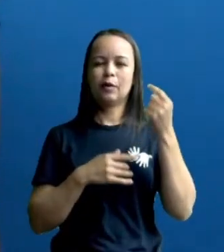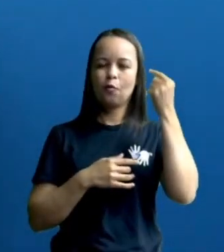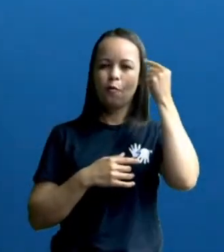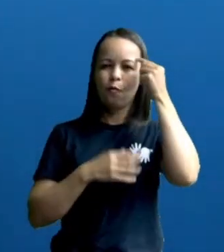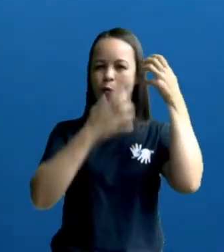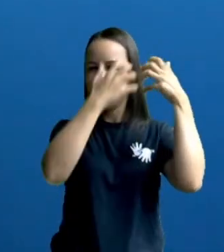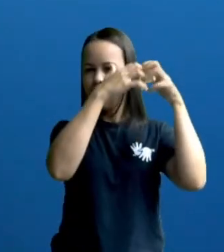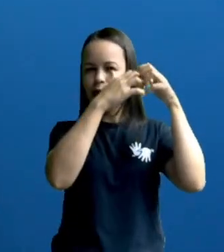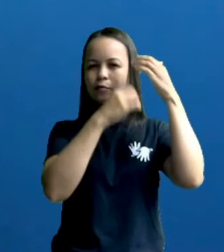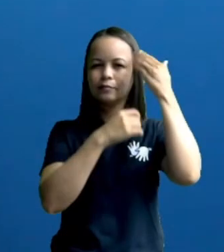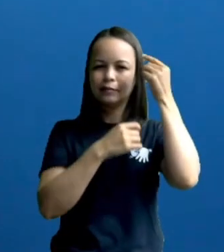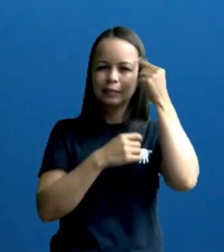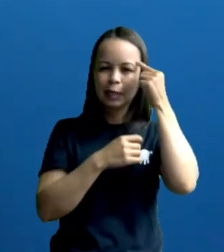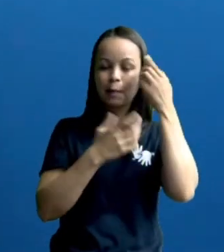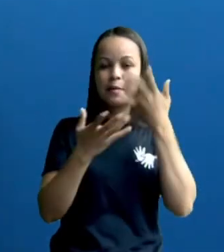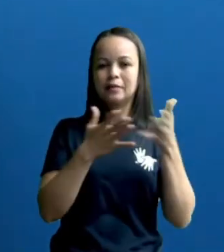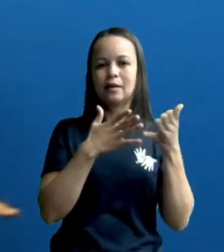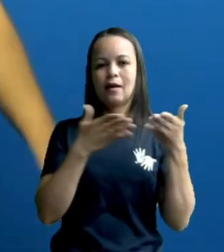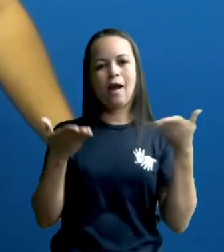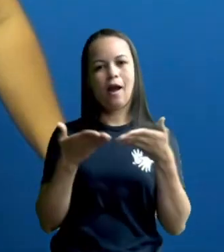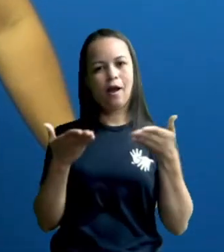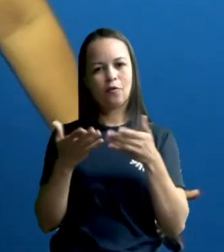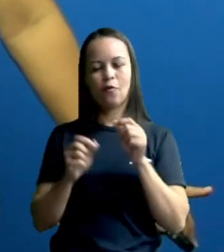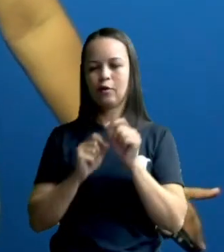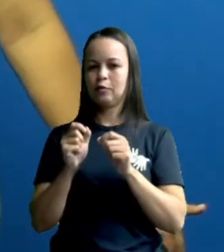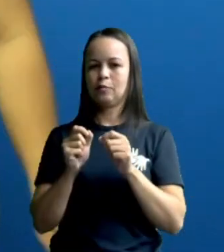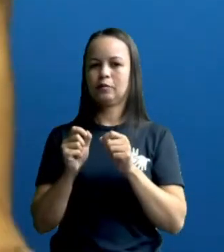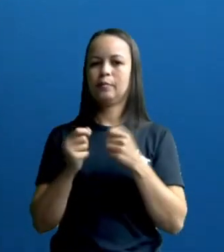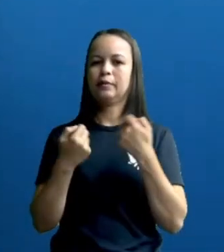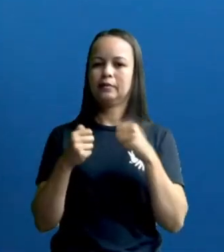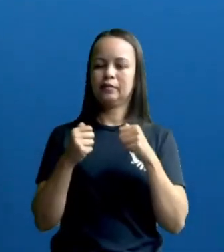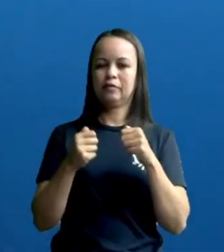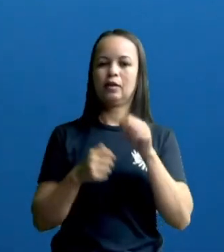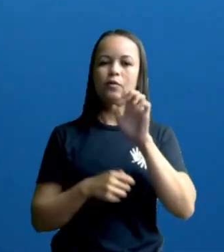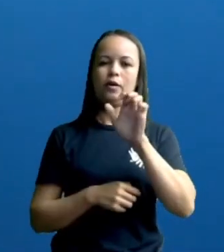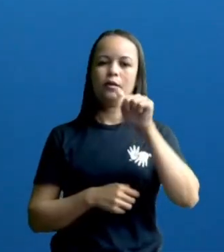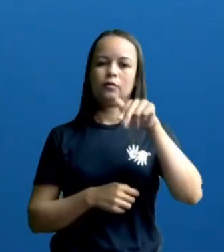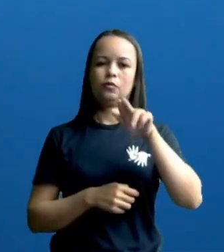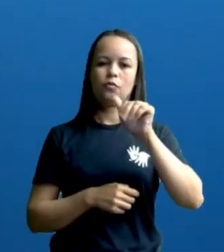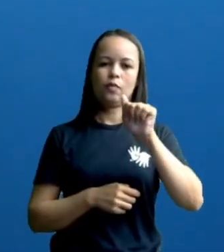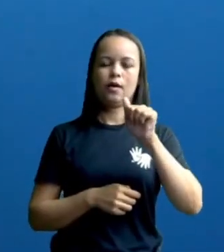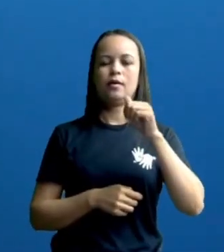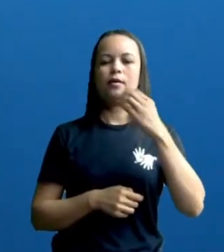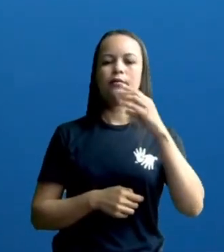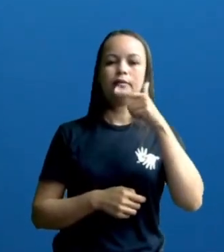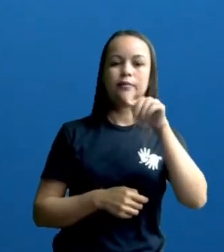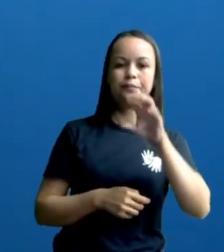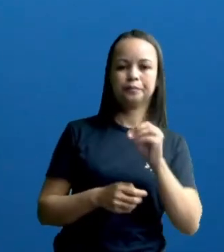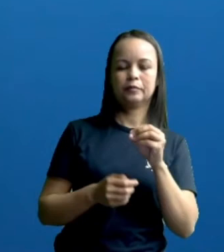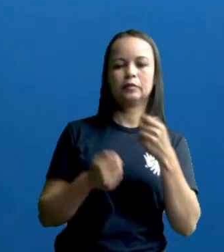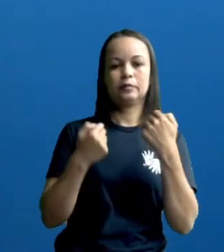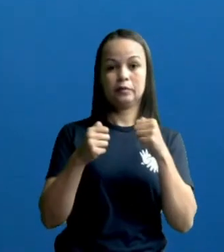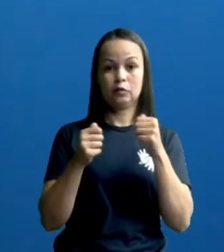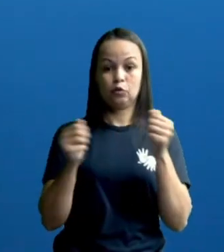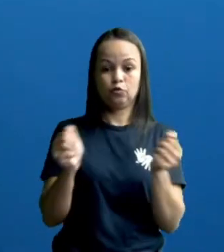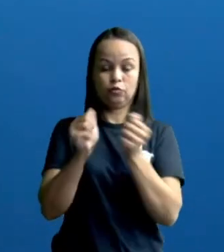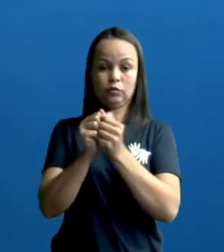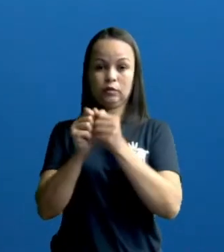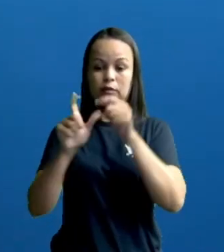cabeça. Agora não dá, tá certo? Tem que formar uma equação, tá? Então, eu vou juntar esses três